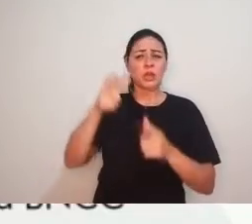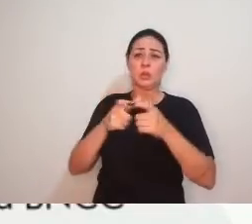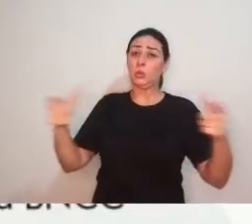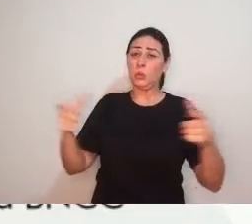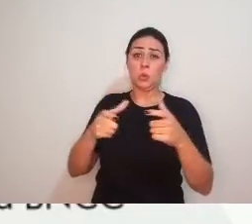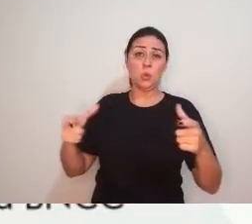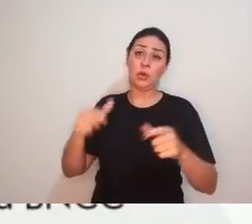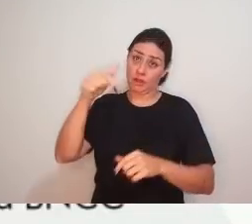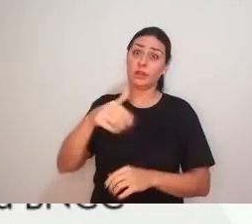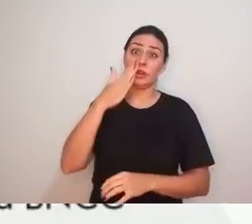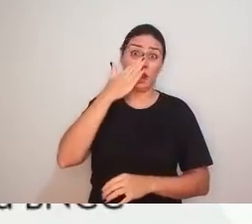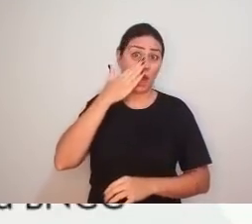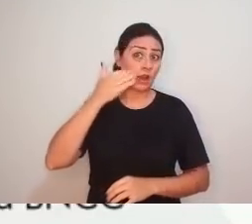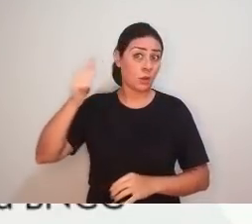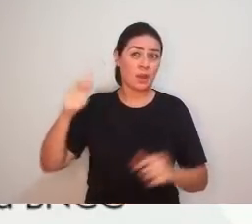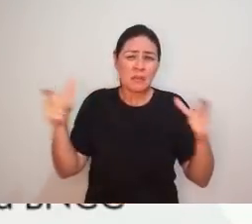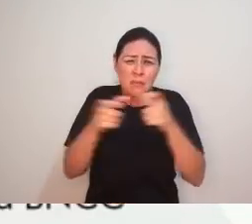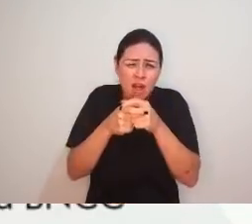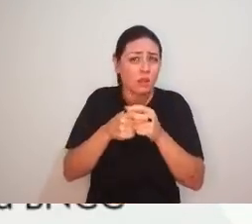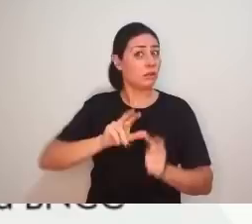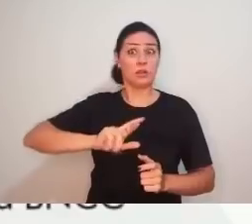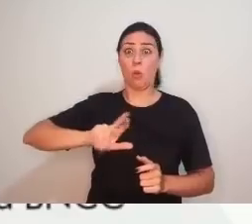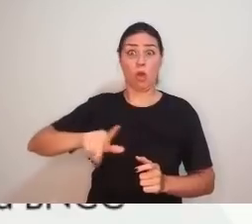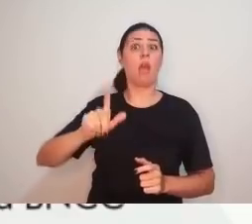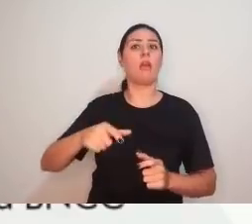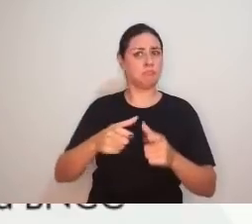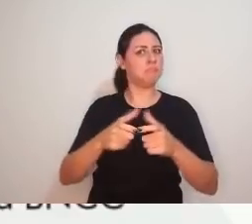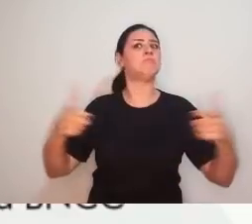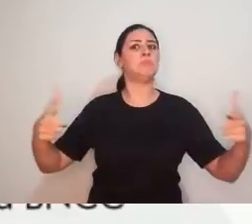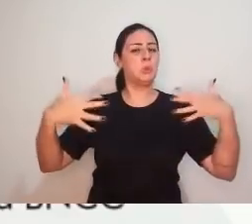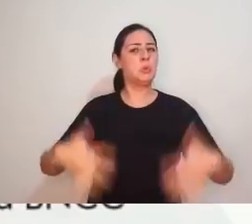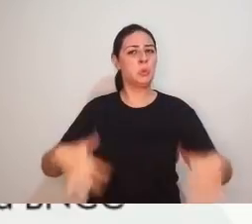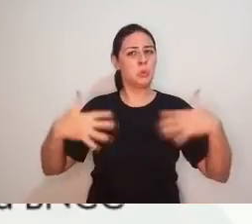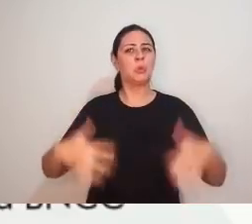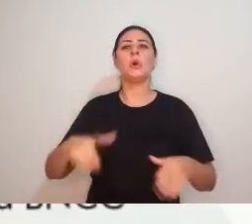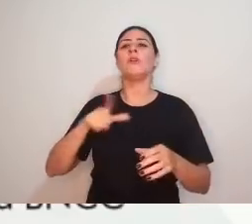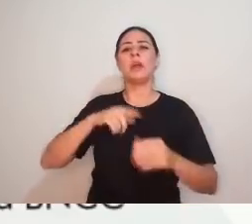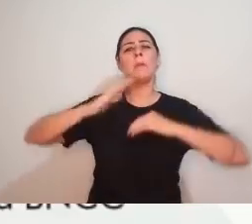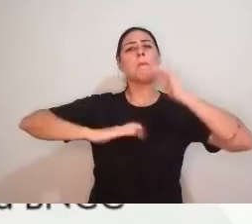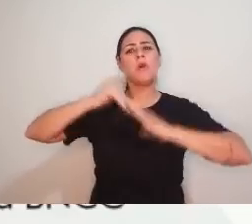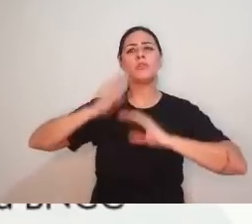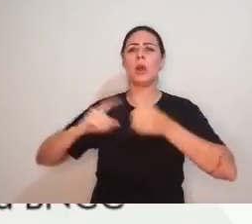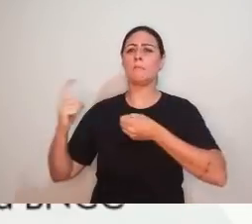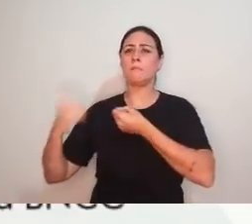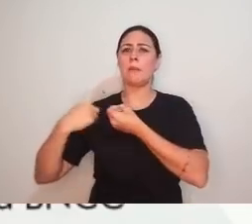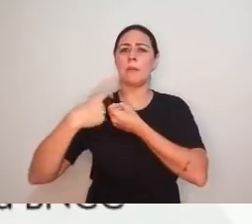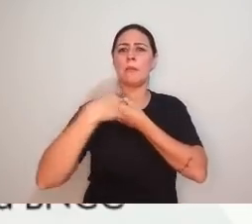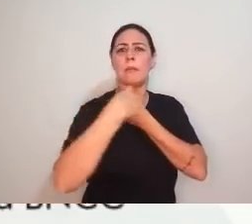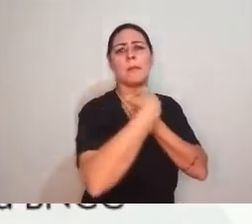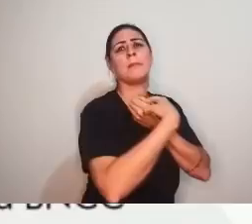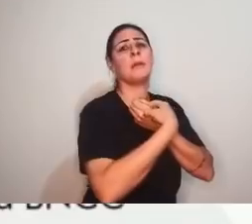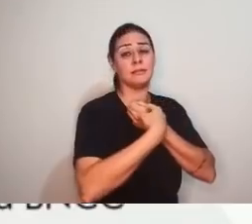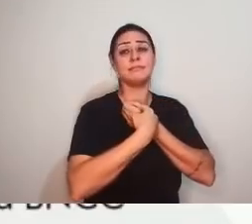rede de ensino de Araucária não dá para dizer que é pequena, ao contrário, né, uma rede bastante expressiva, em profissionais engajados e